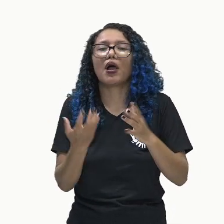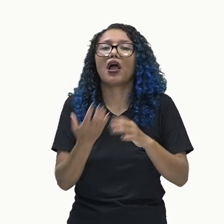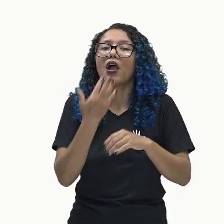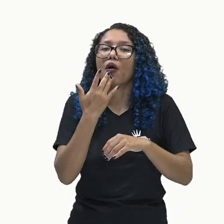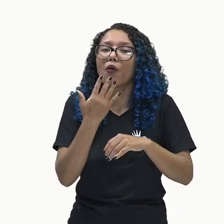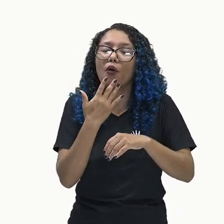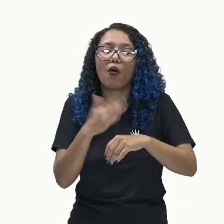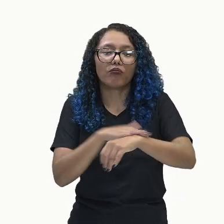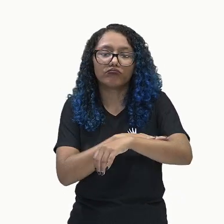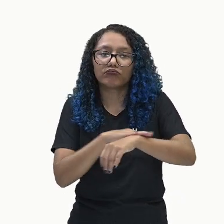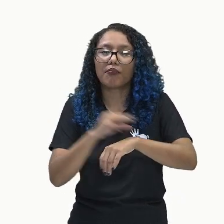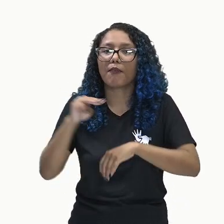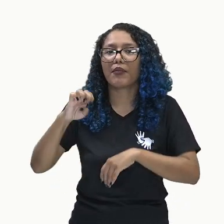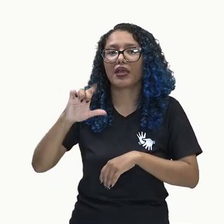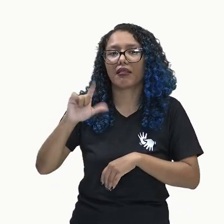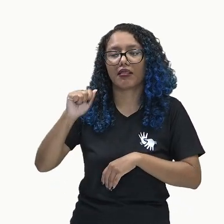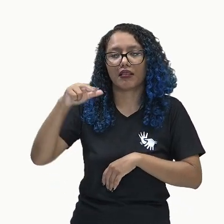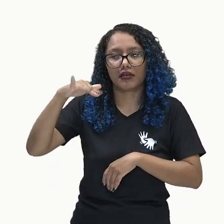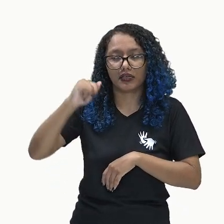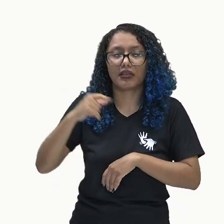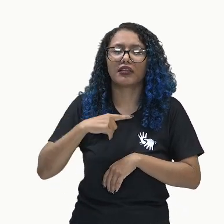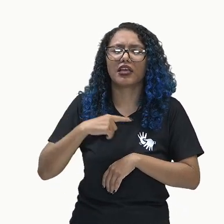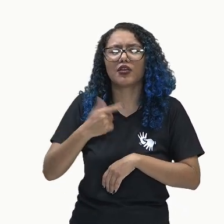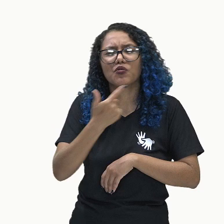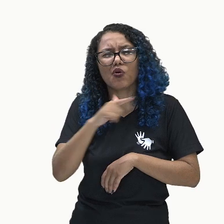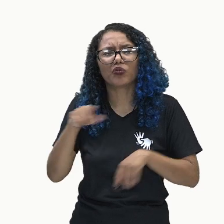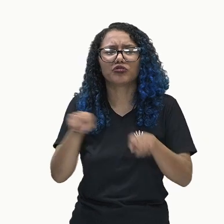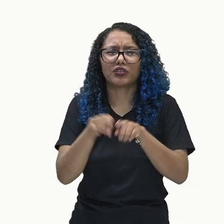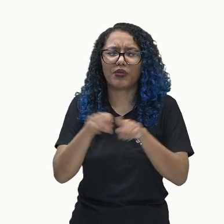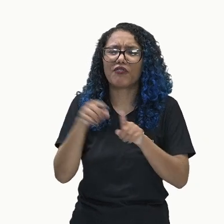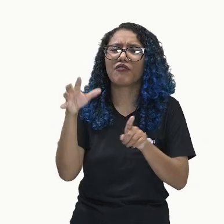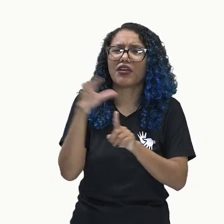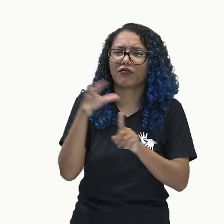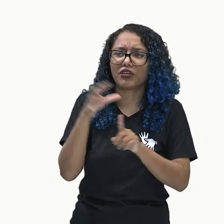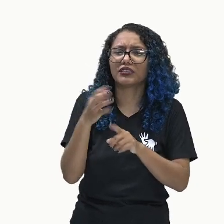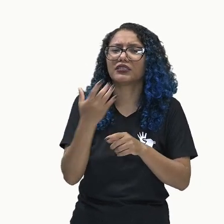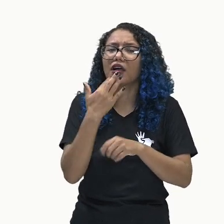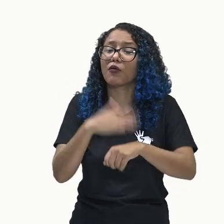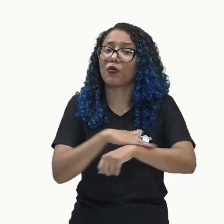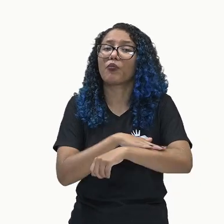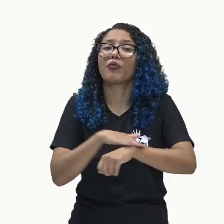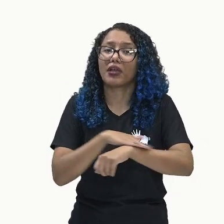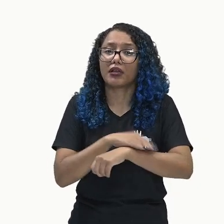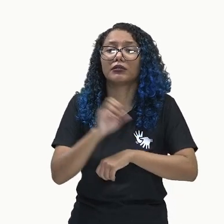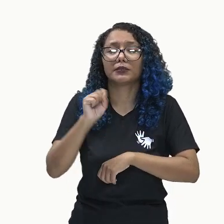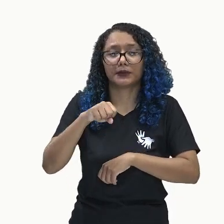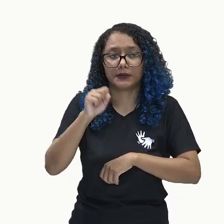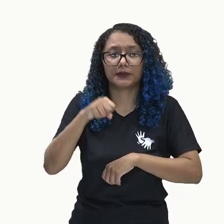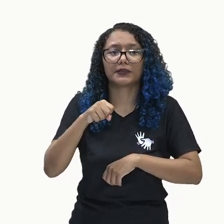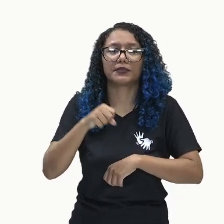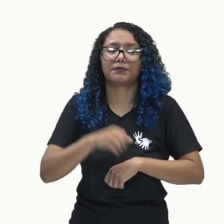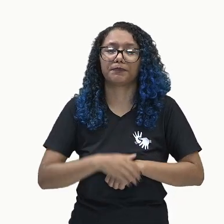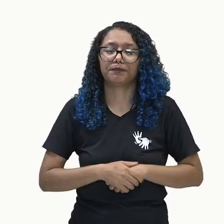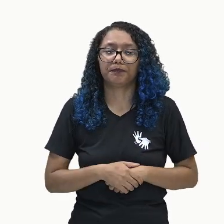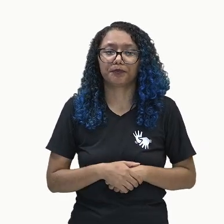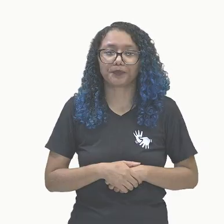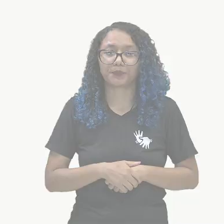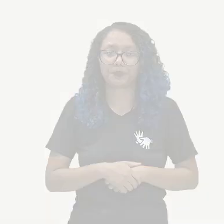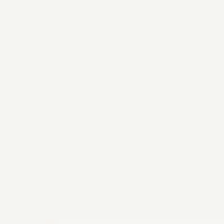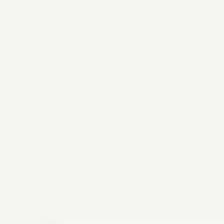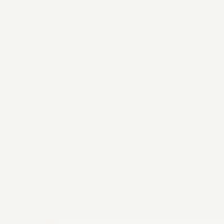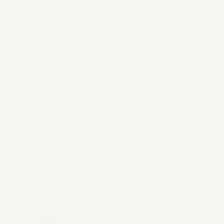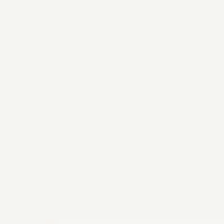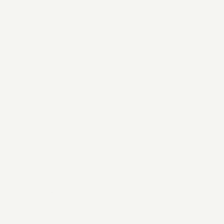outras características que vão atuar também na cor da pele, na pigmentação da pele, na pigmentação dos olhos e assim por